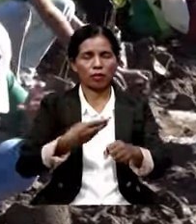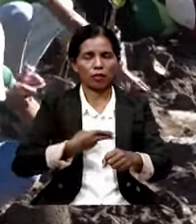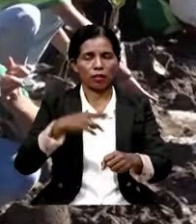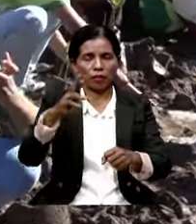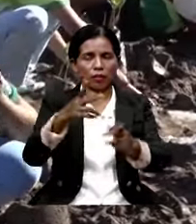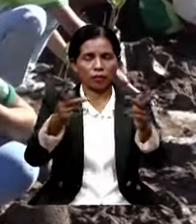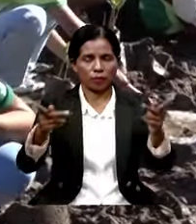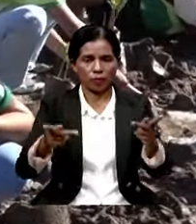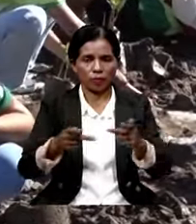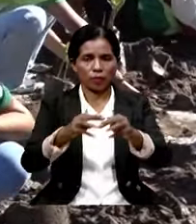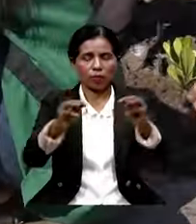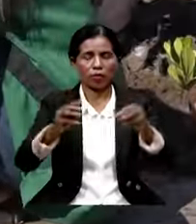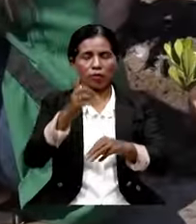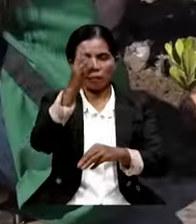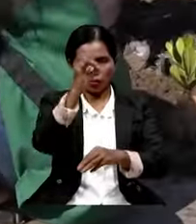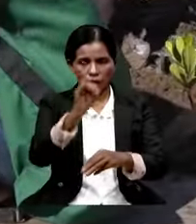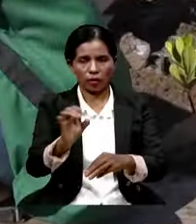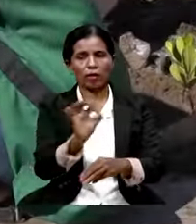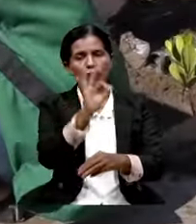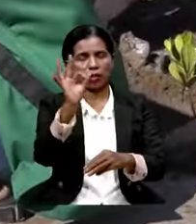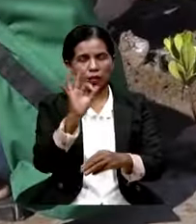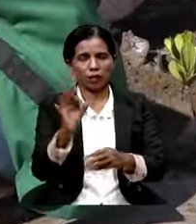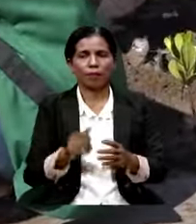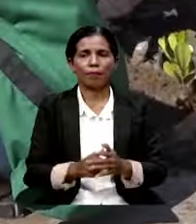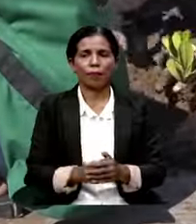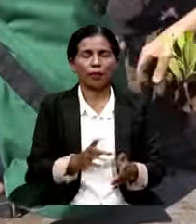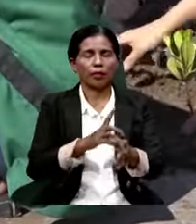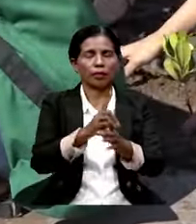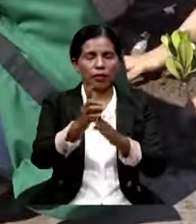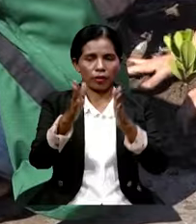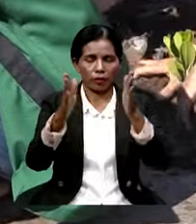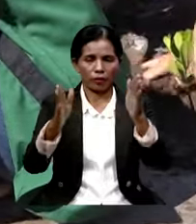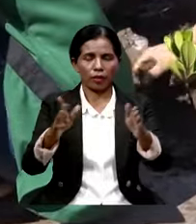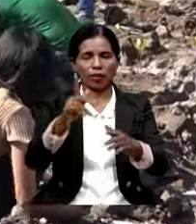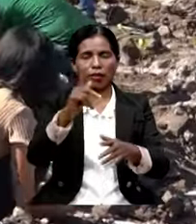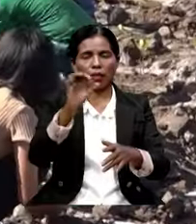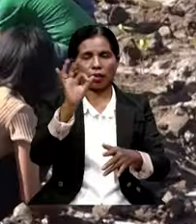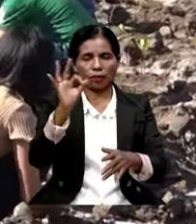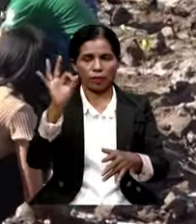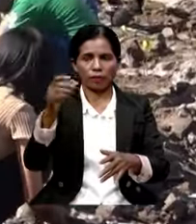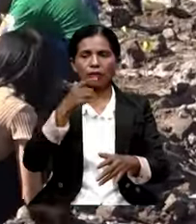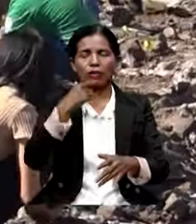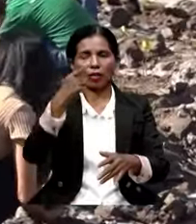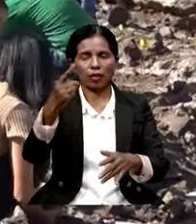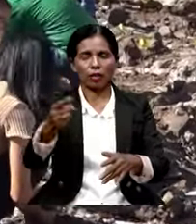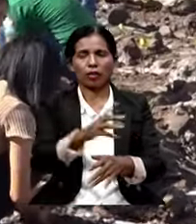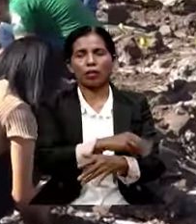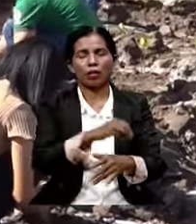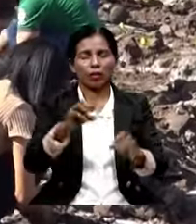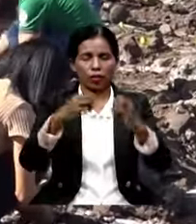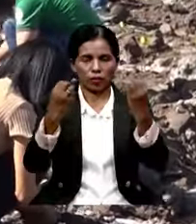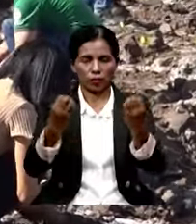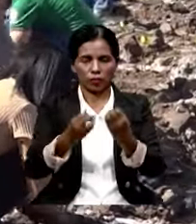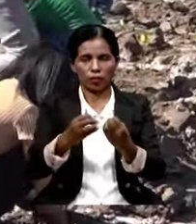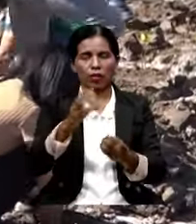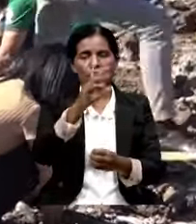administrativo Cristo Rei município Dili sexta-feira ne. Diretor Executivo KFF Hateten, Organização Conservação Flora